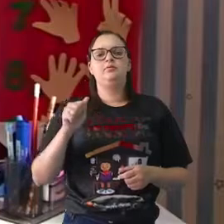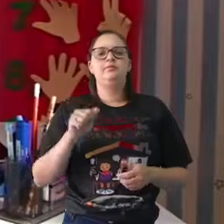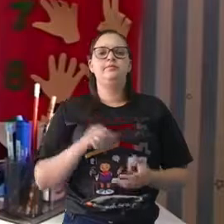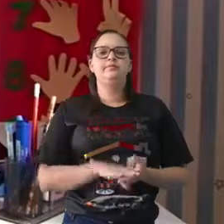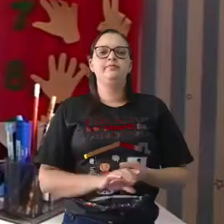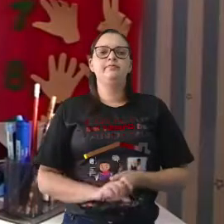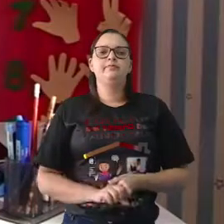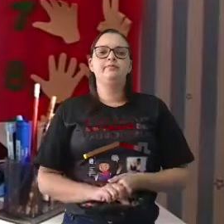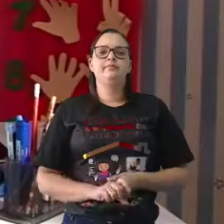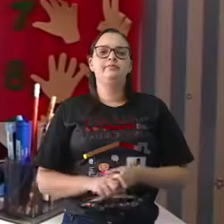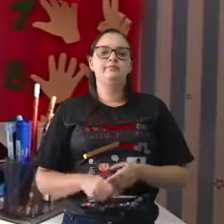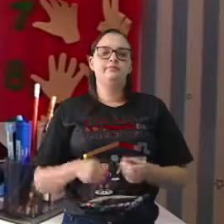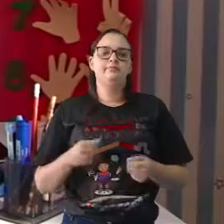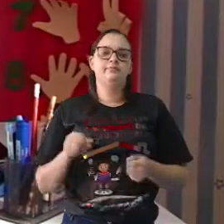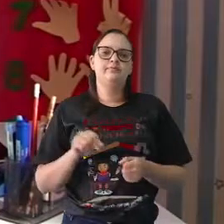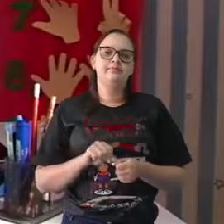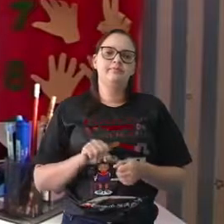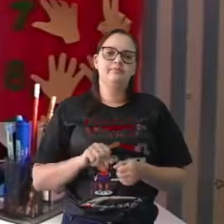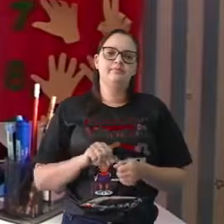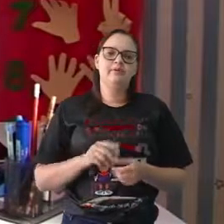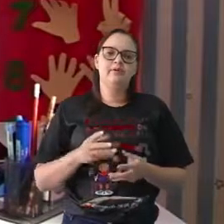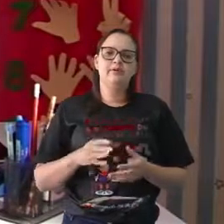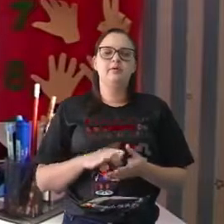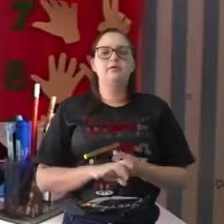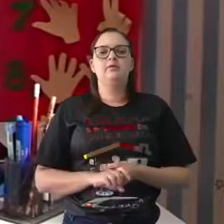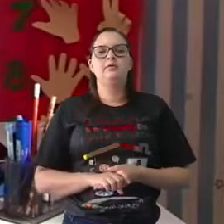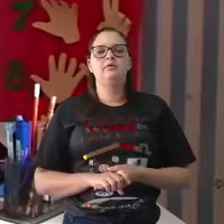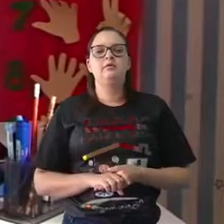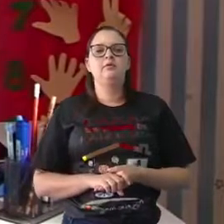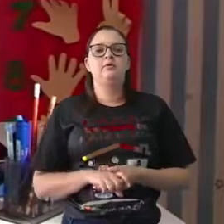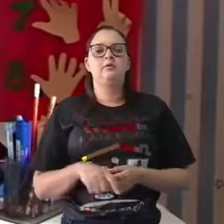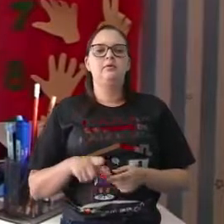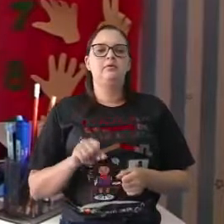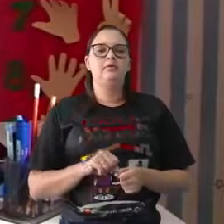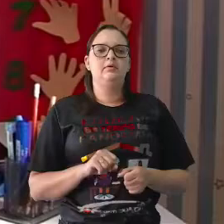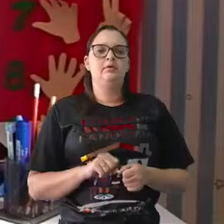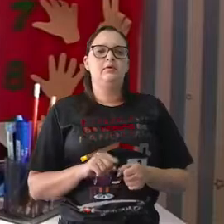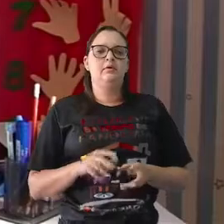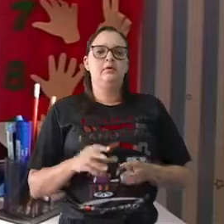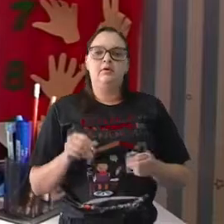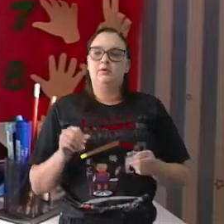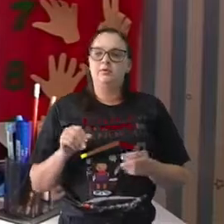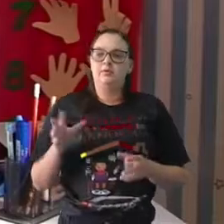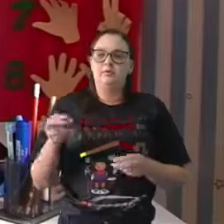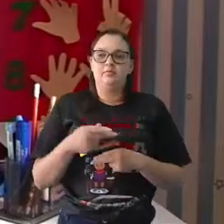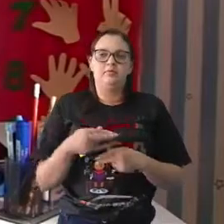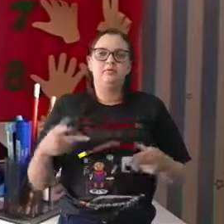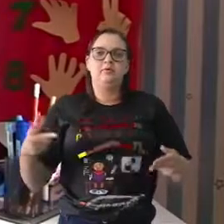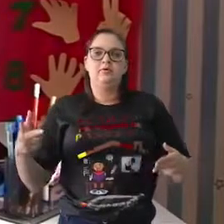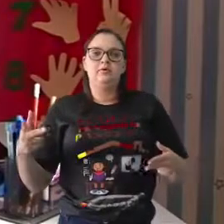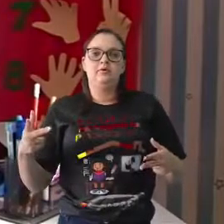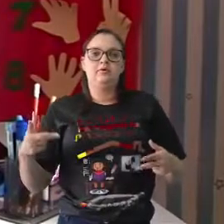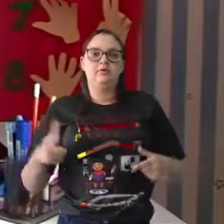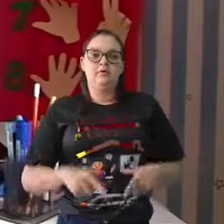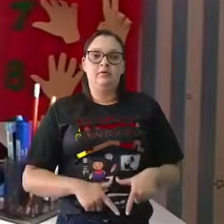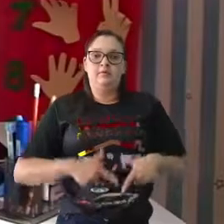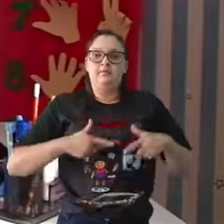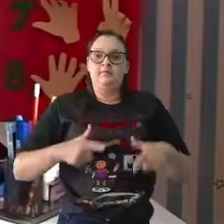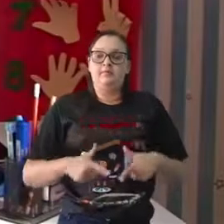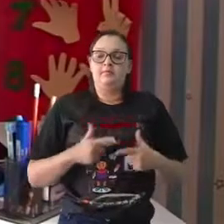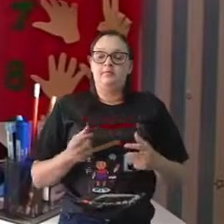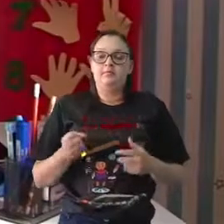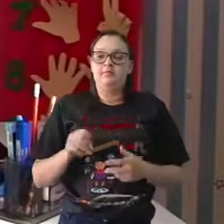E a adrenalina, ela estimula você a ter uma reação, tá? Seja de luta ou seja para